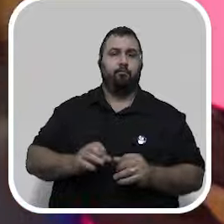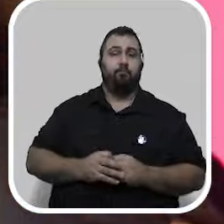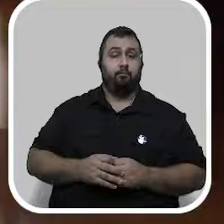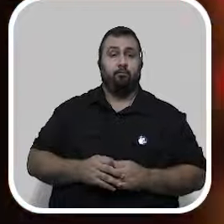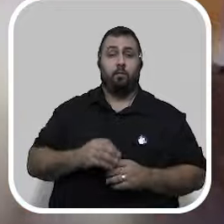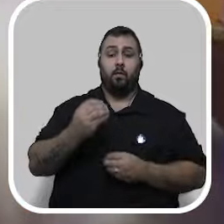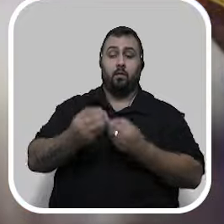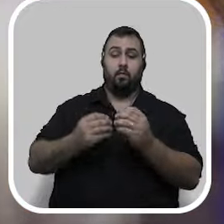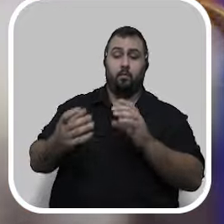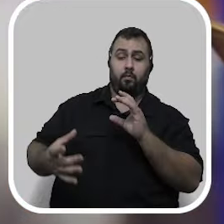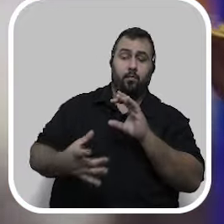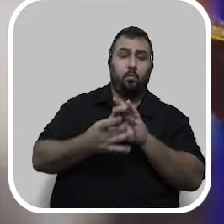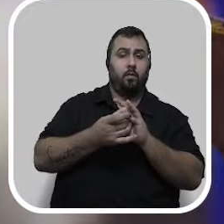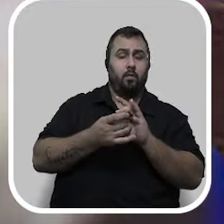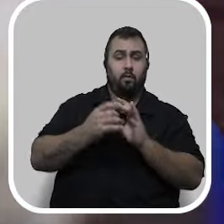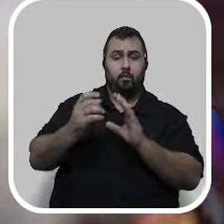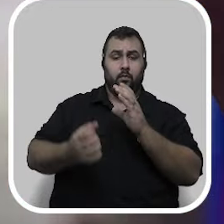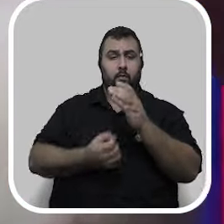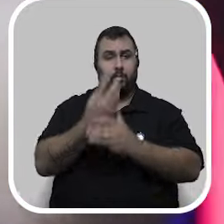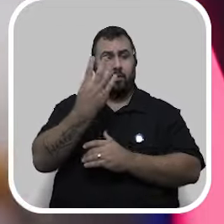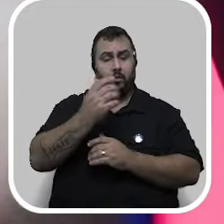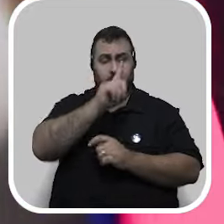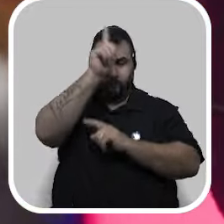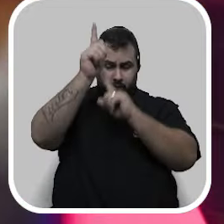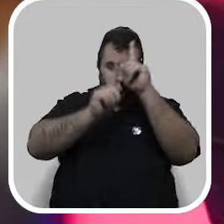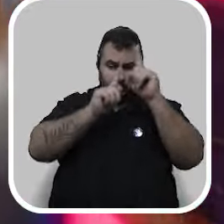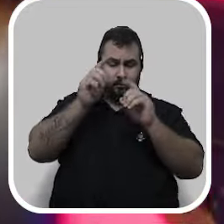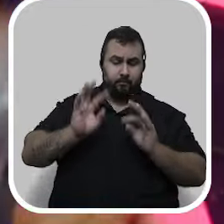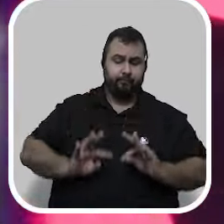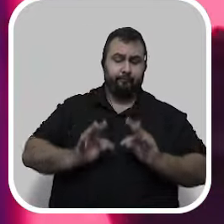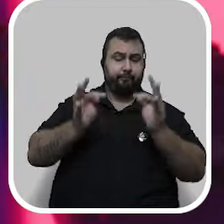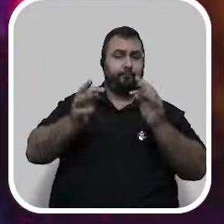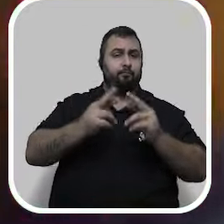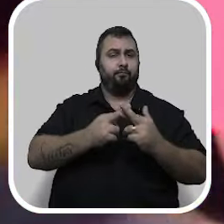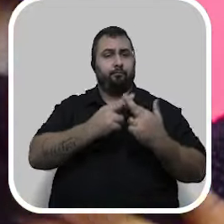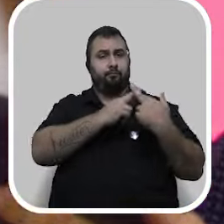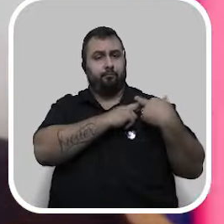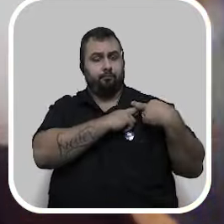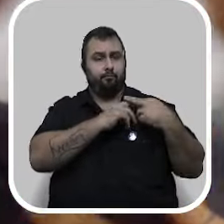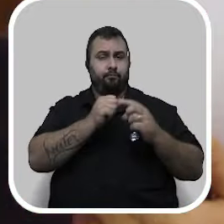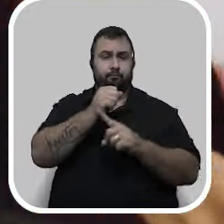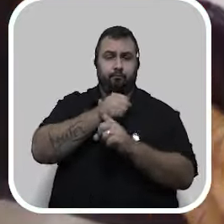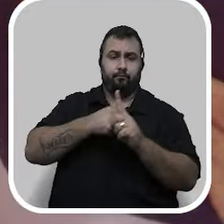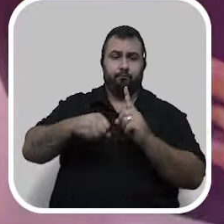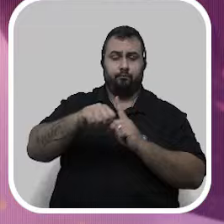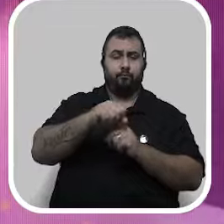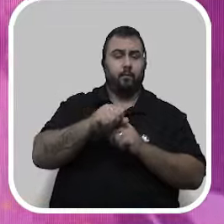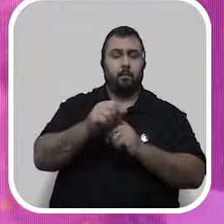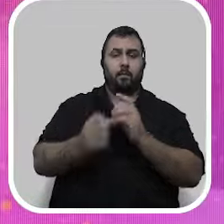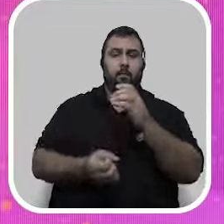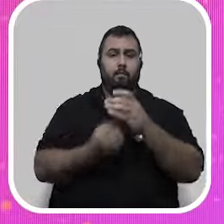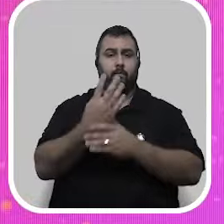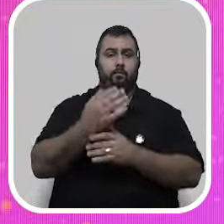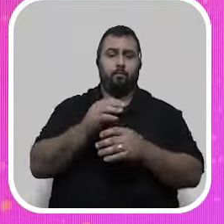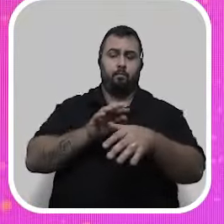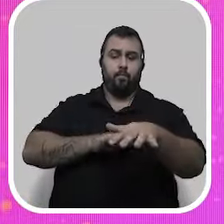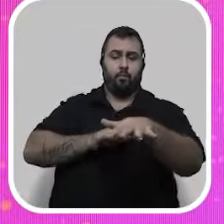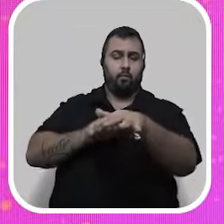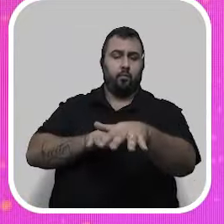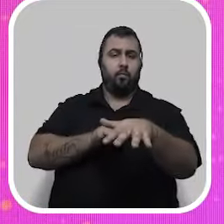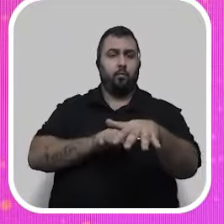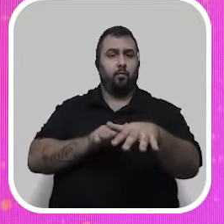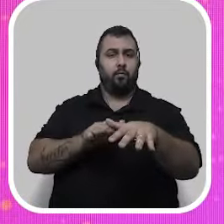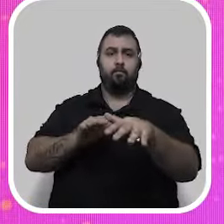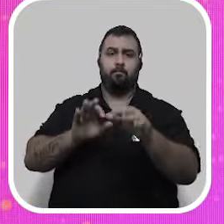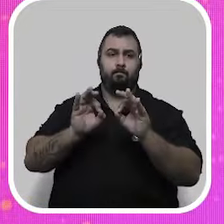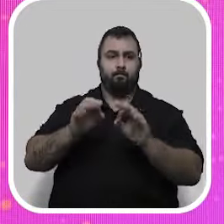sua criatividade com a tecnologia e a responsabilidade social para criar um desfile extremamente memorável e tornar a escola